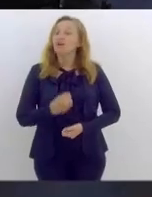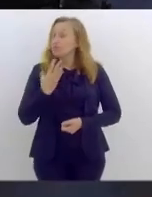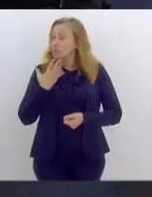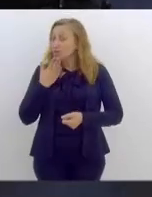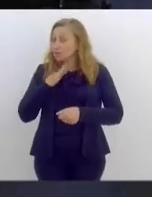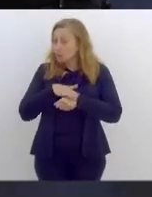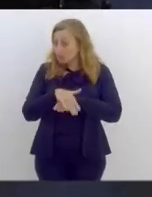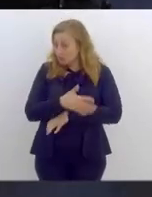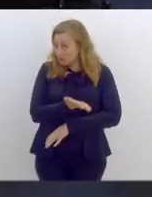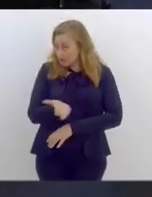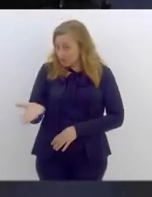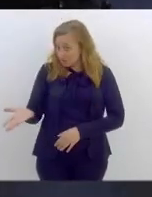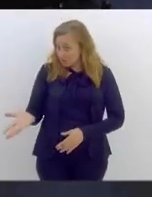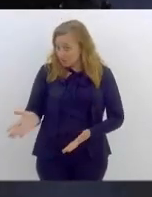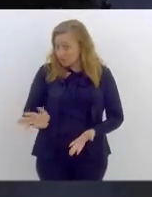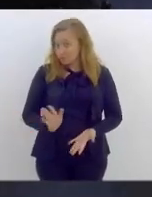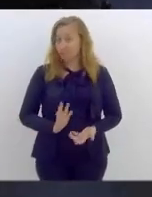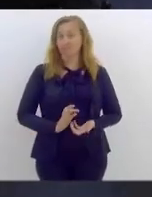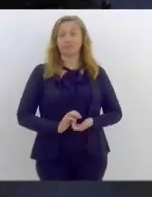Senhoras e senhores,